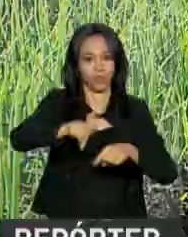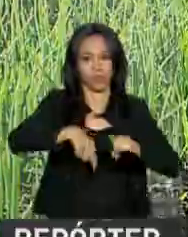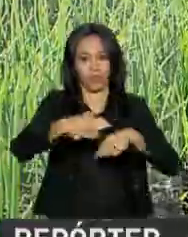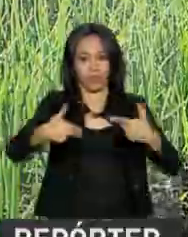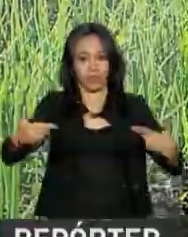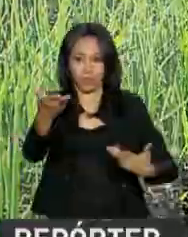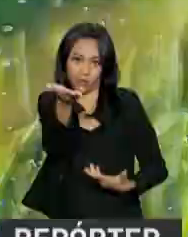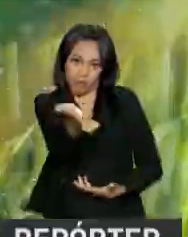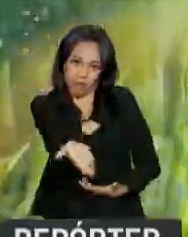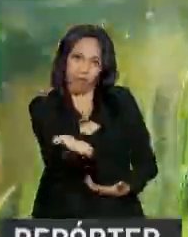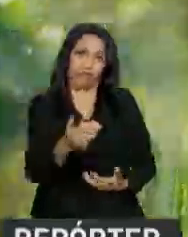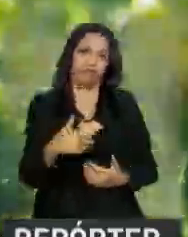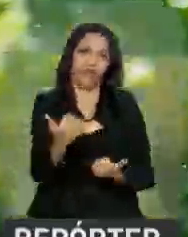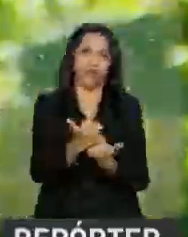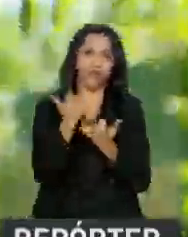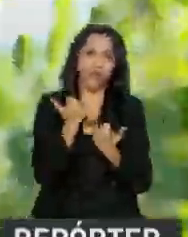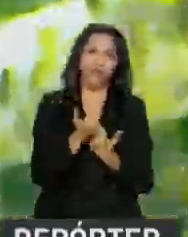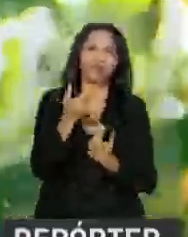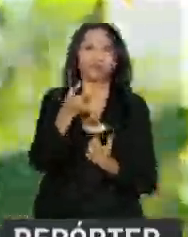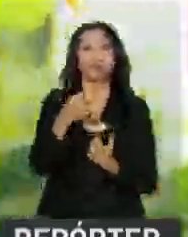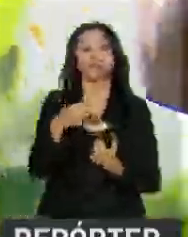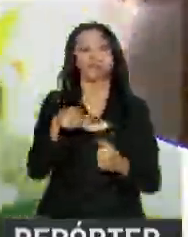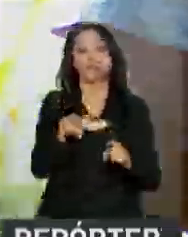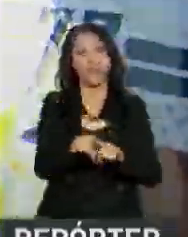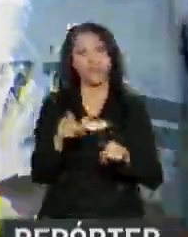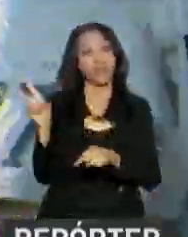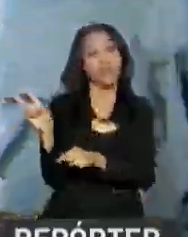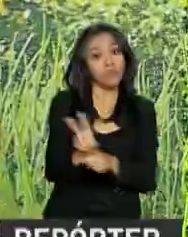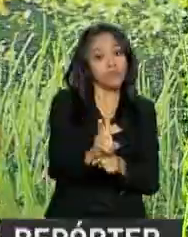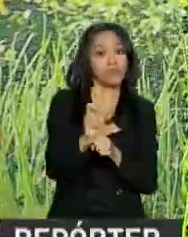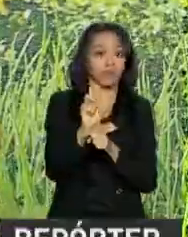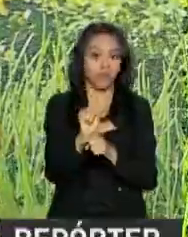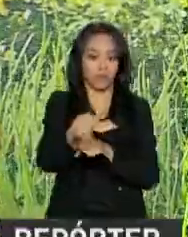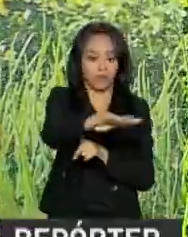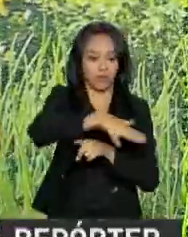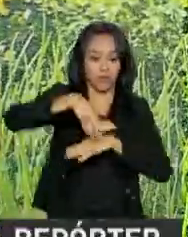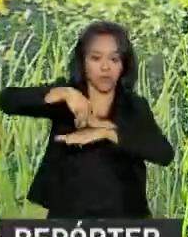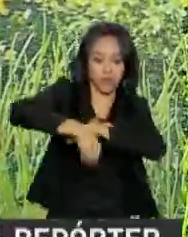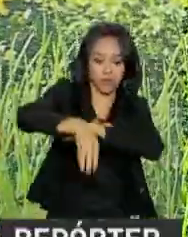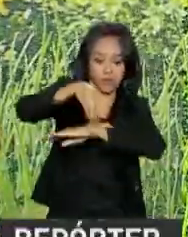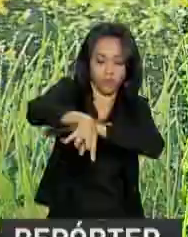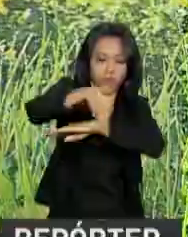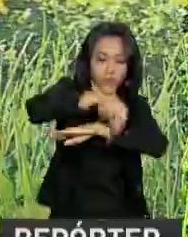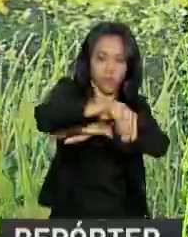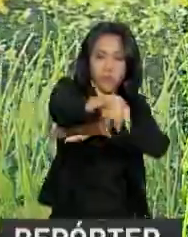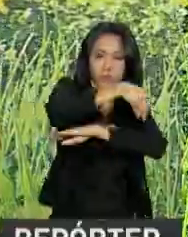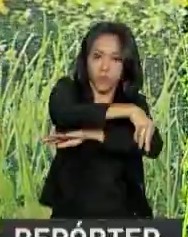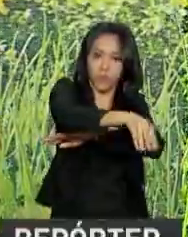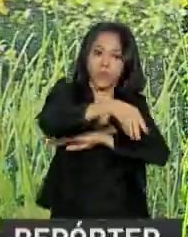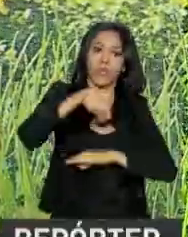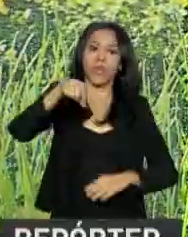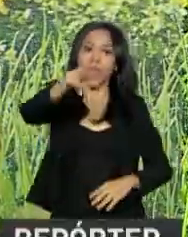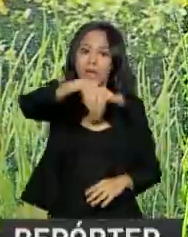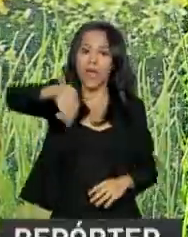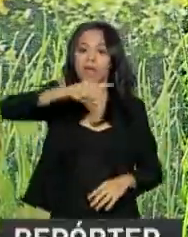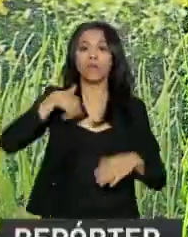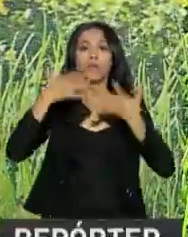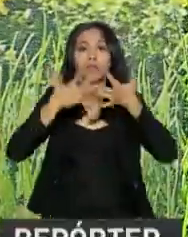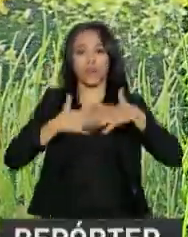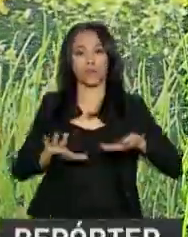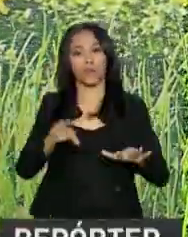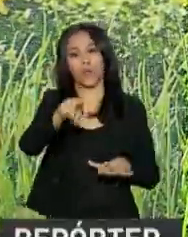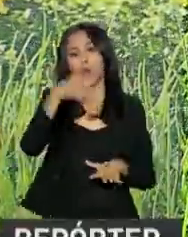é financiando a nossa produção ea roça do william é toda agroecológica